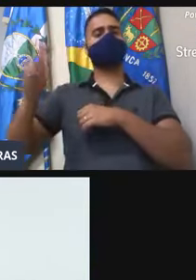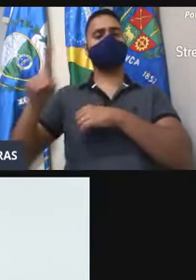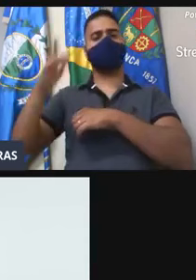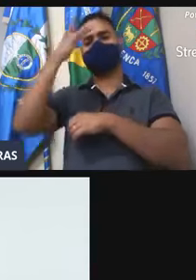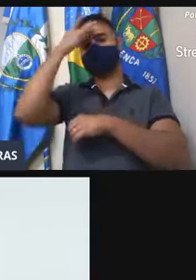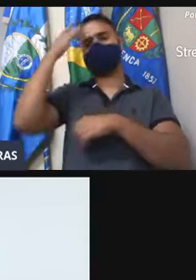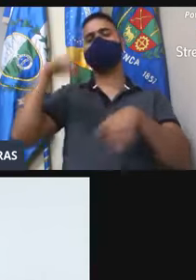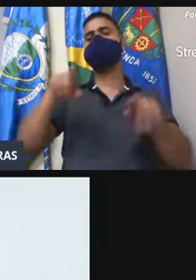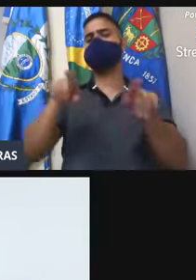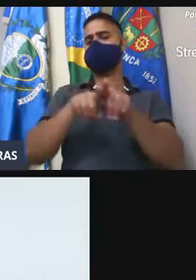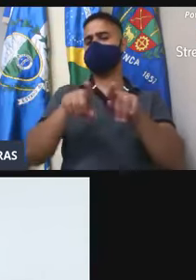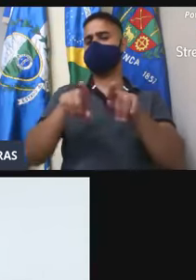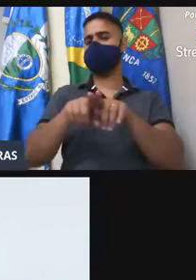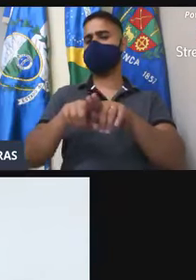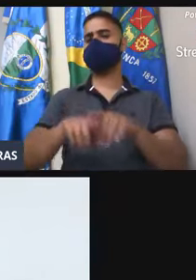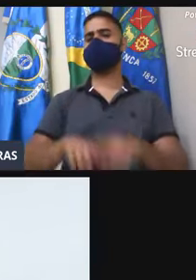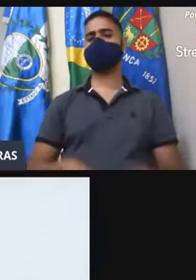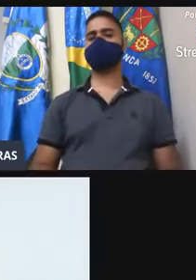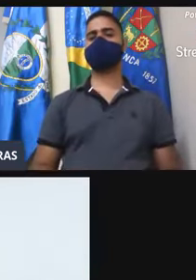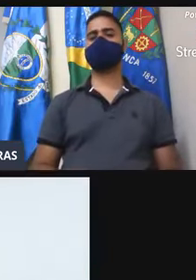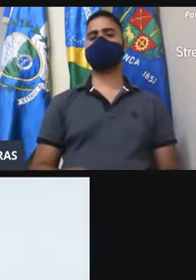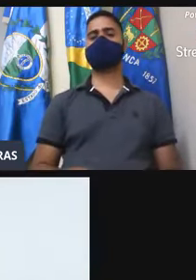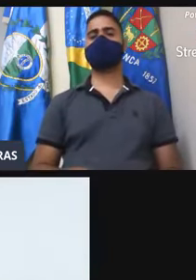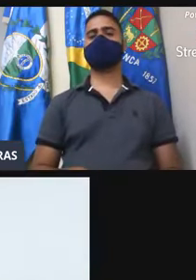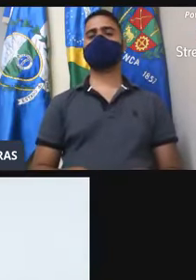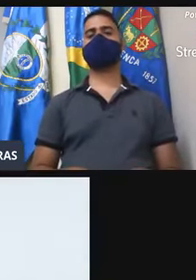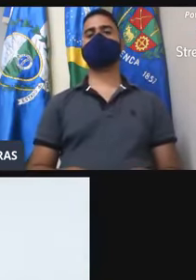a gente sabe aí que é direito do cidadão também.